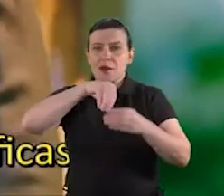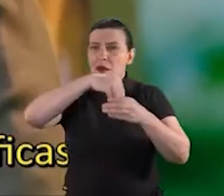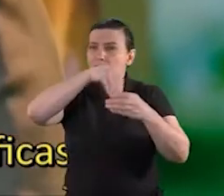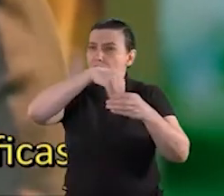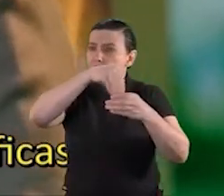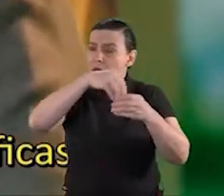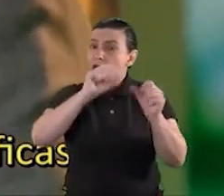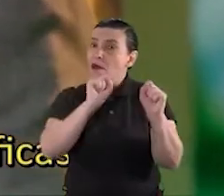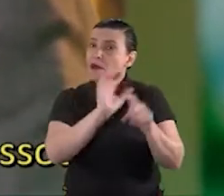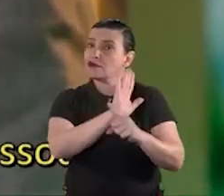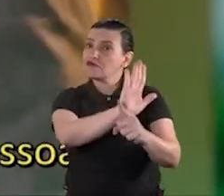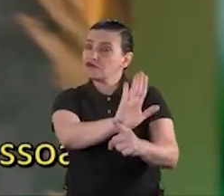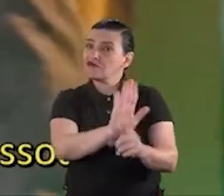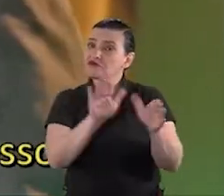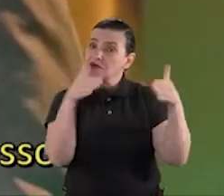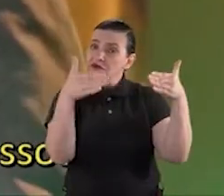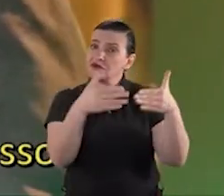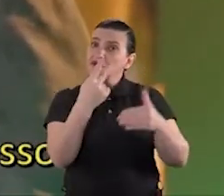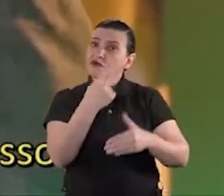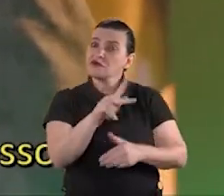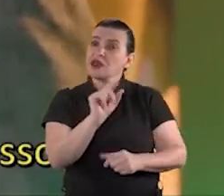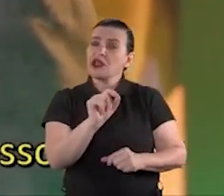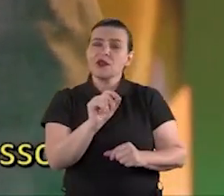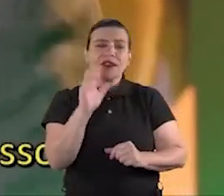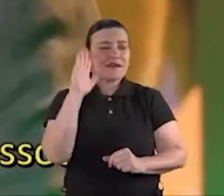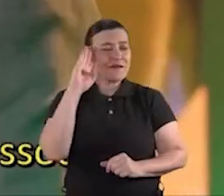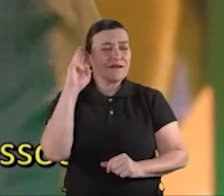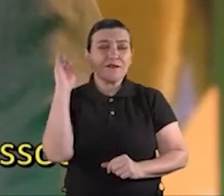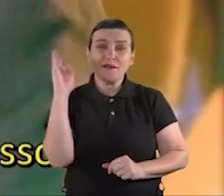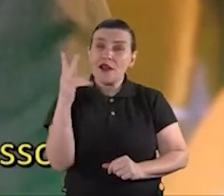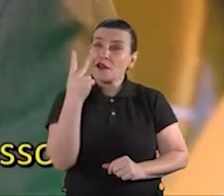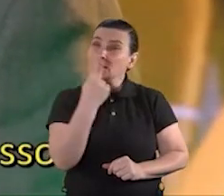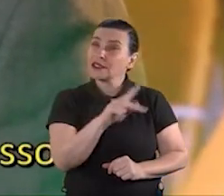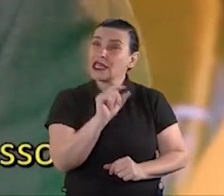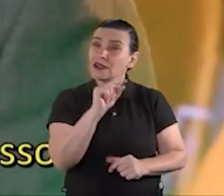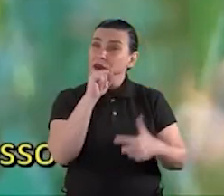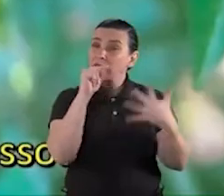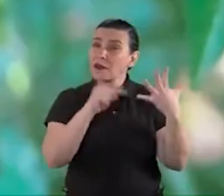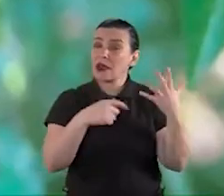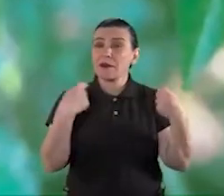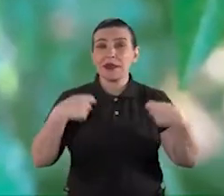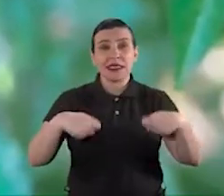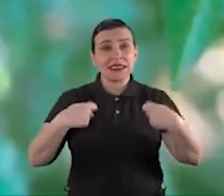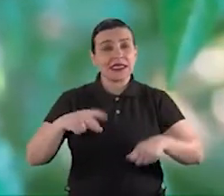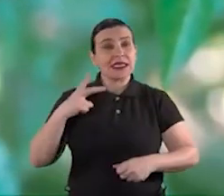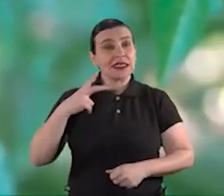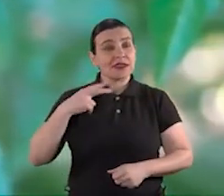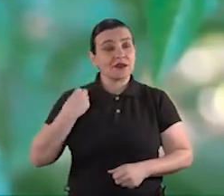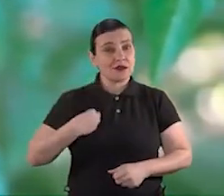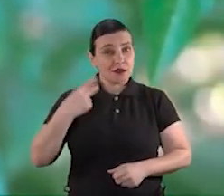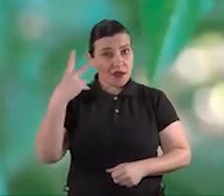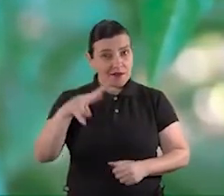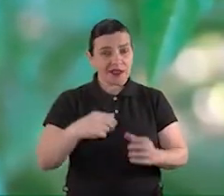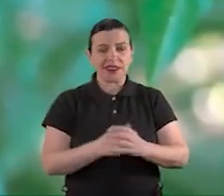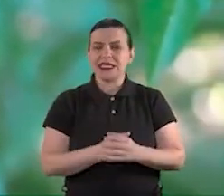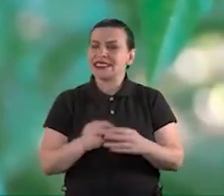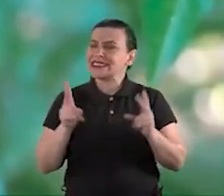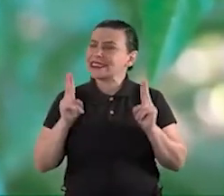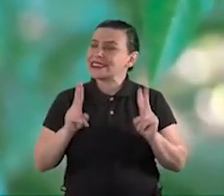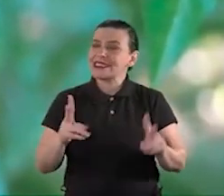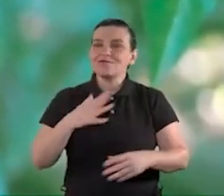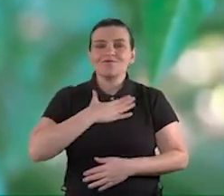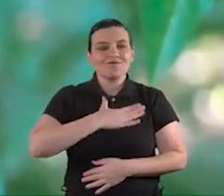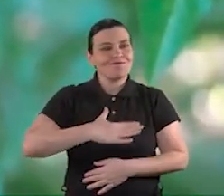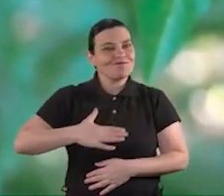usados individualmente para a necessidades específicas e exclusivas às suas próprias circunstâncias pessoais algo que sempre